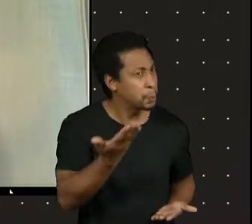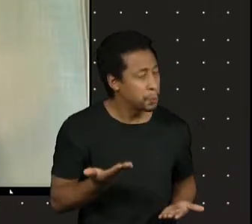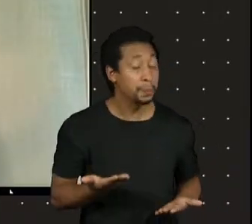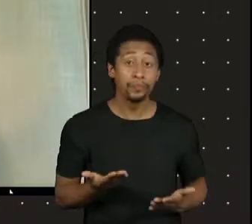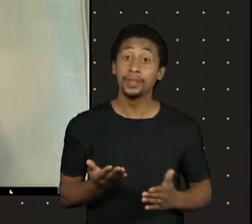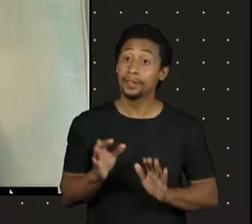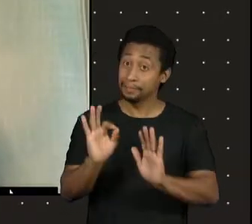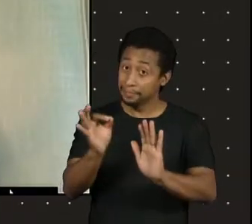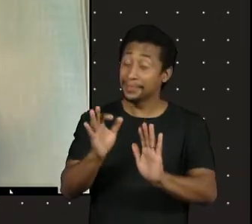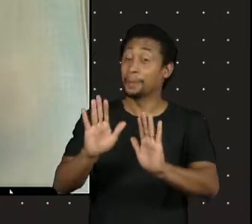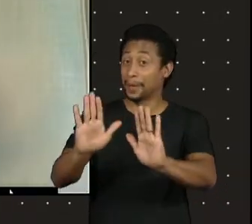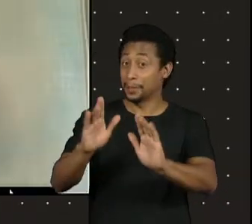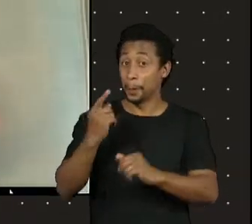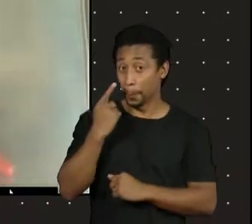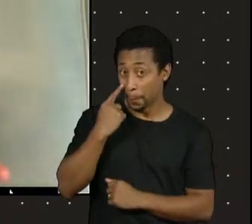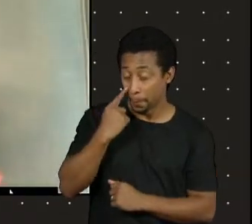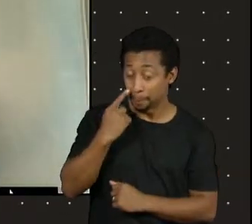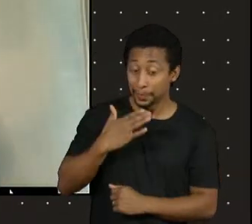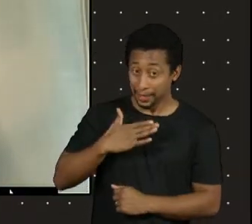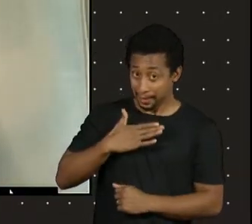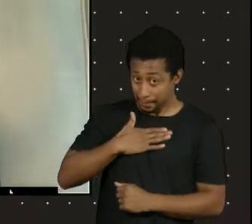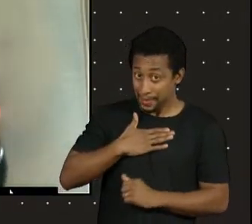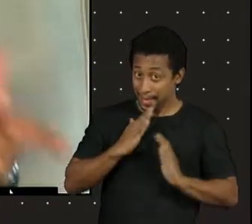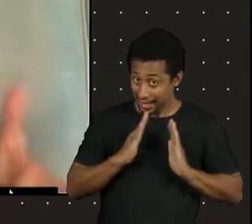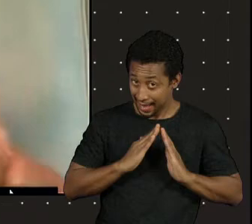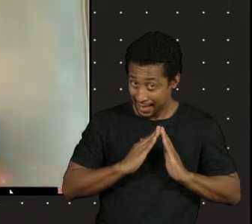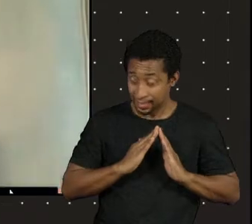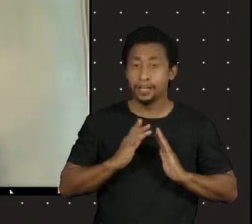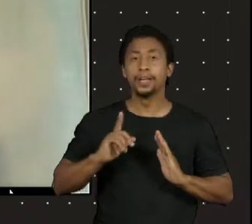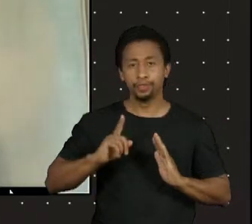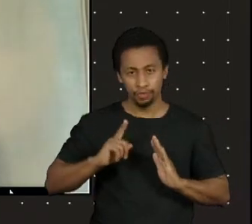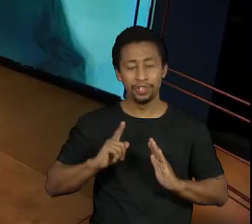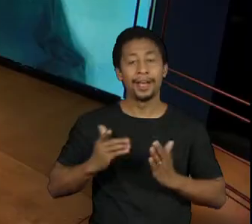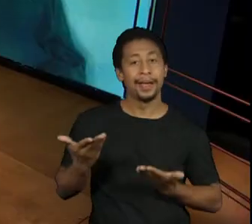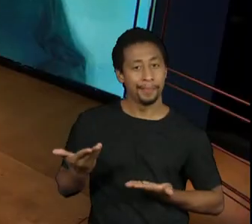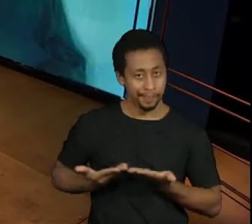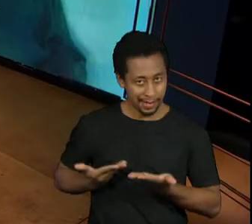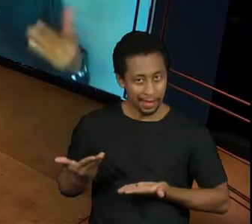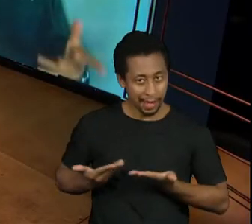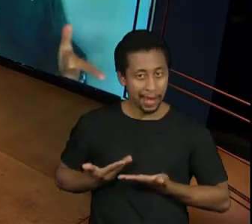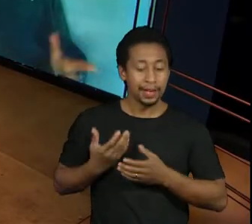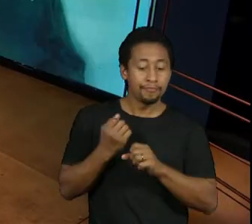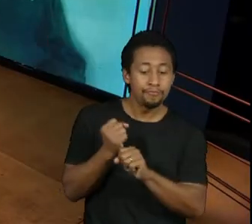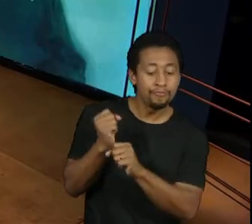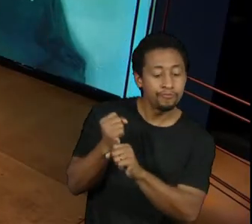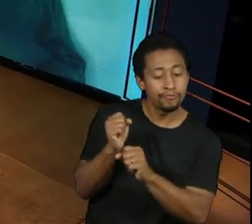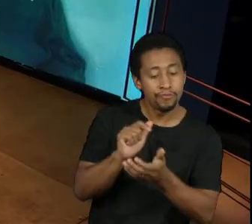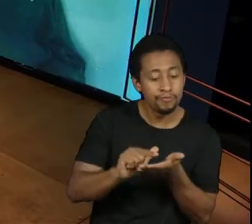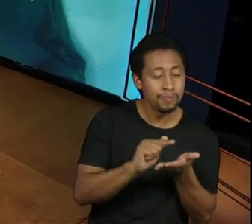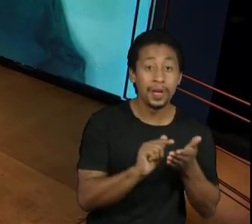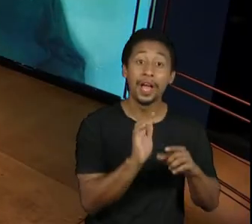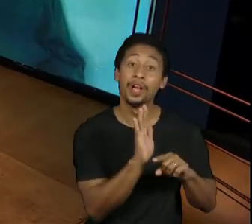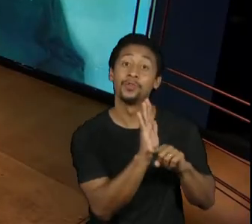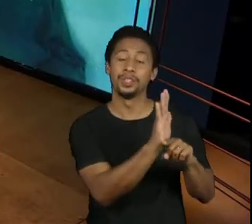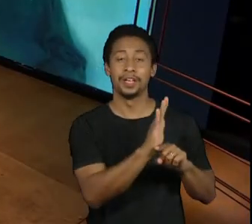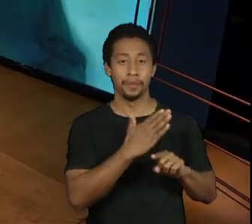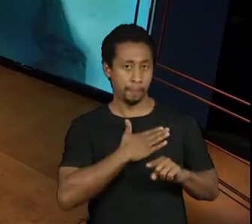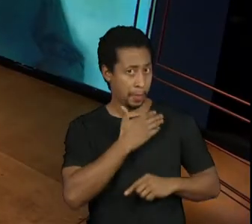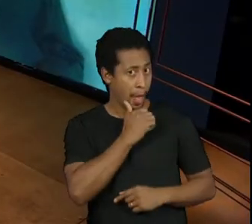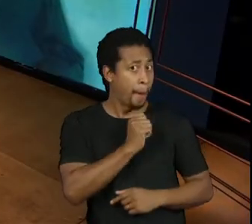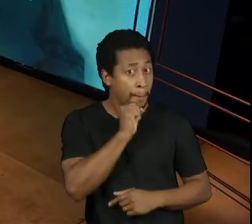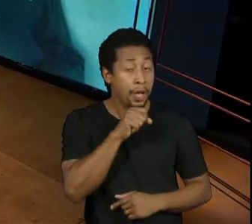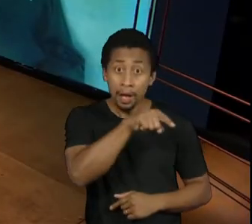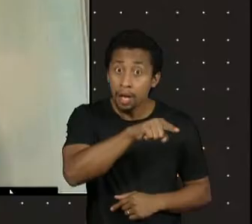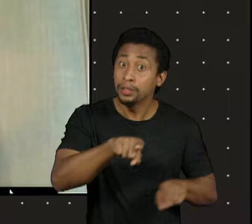casa, tinha uma moça que trabalhava lá em casa, que ajudava a minha mãe, que também cantava. E ela acabou